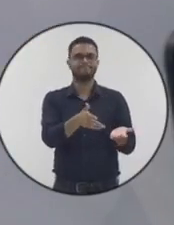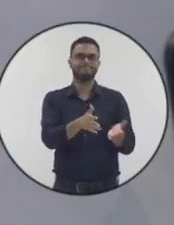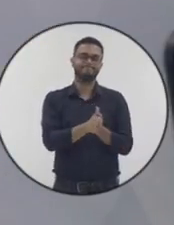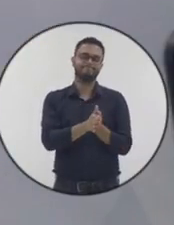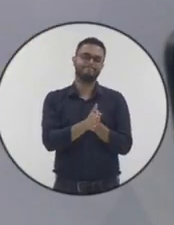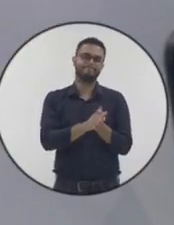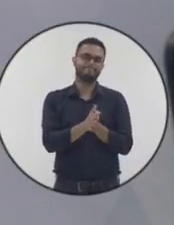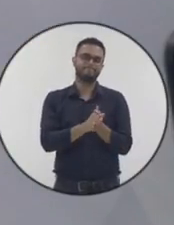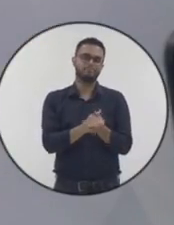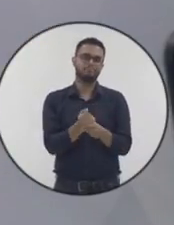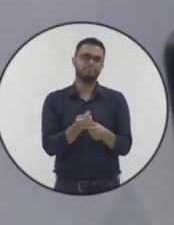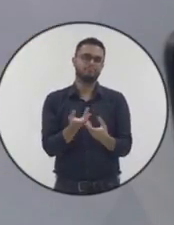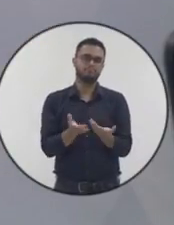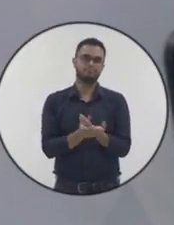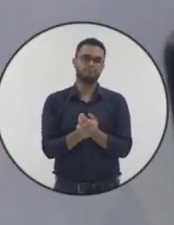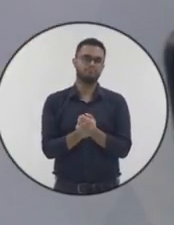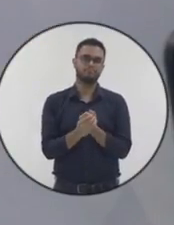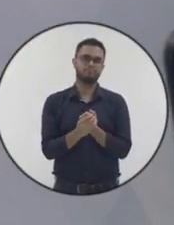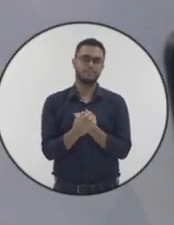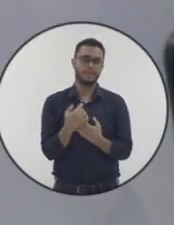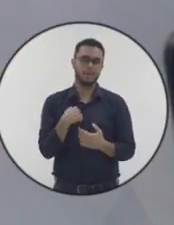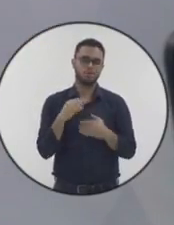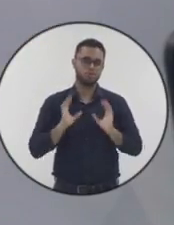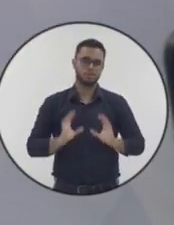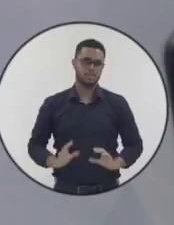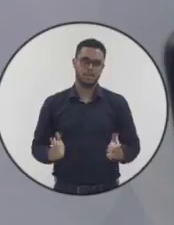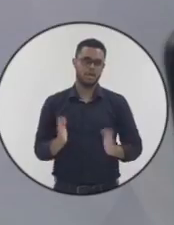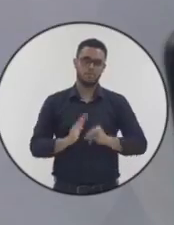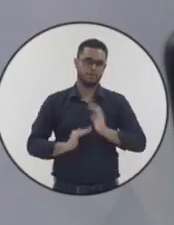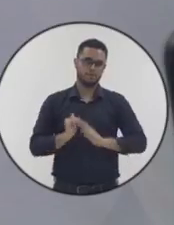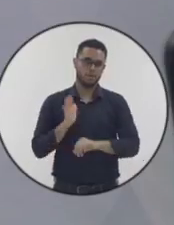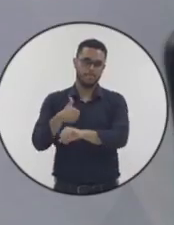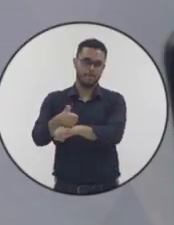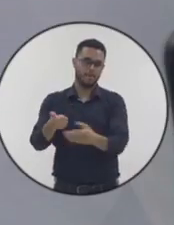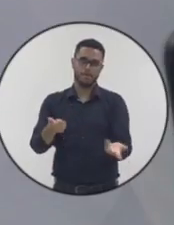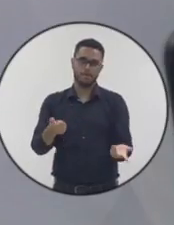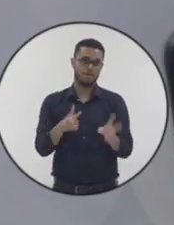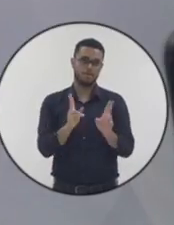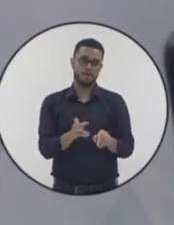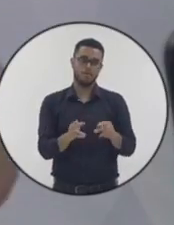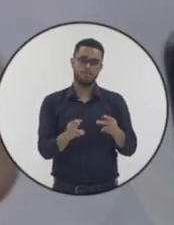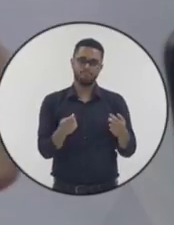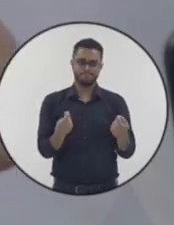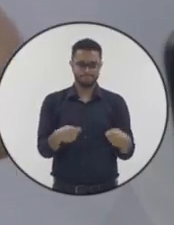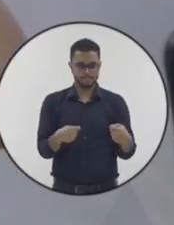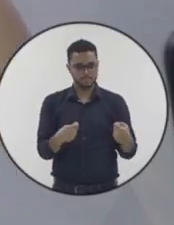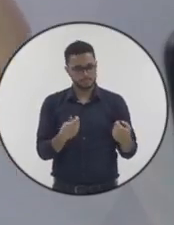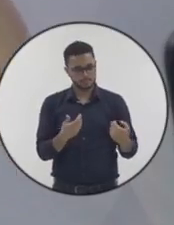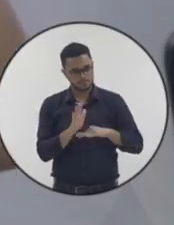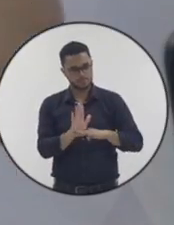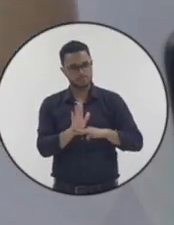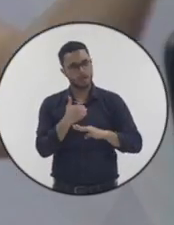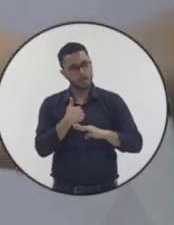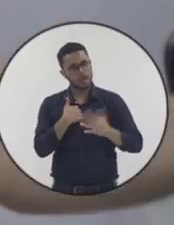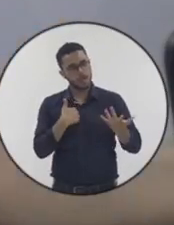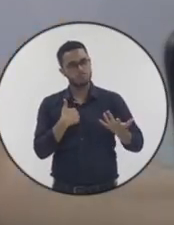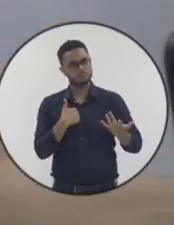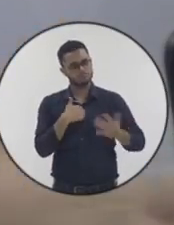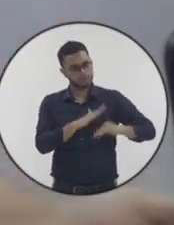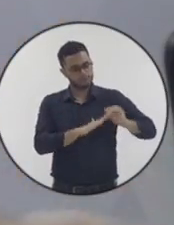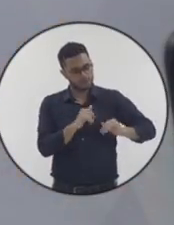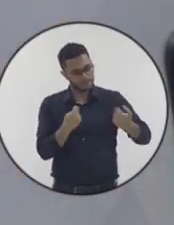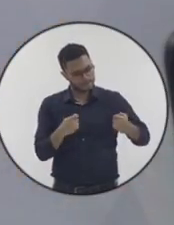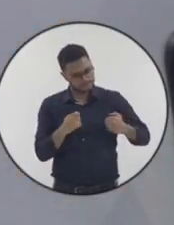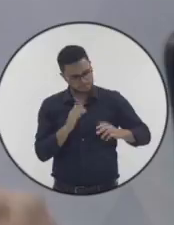enfim, cidadã, profissional, com uma necessidade de contribuir, né, enquanto profissional, nessa